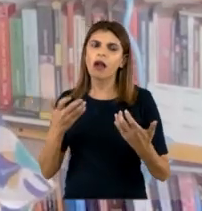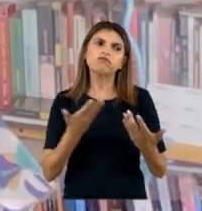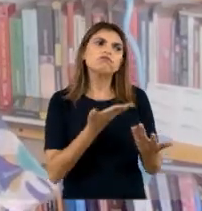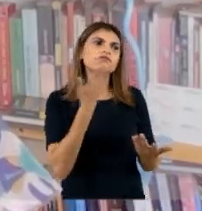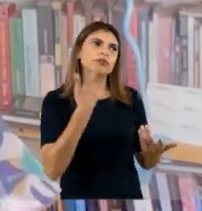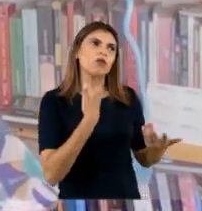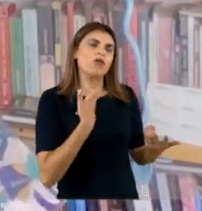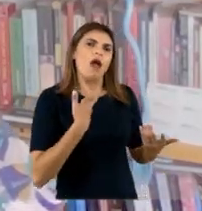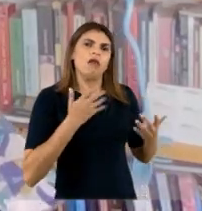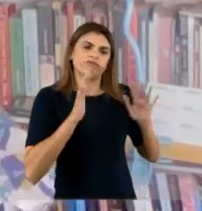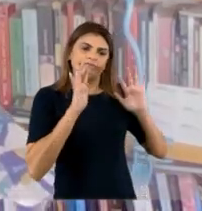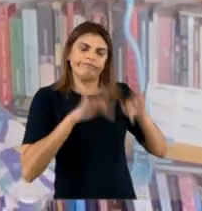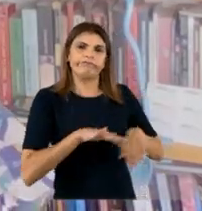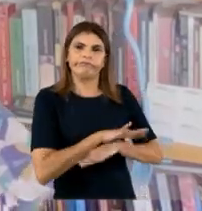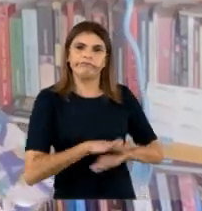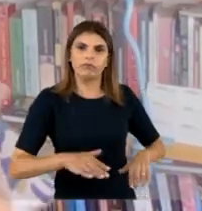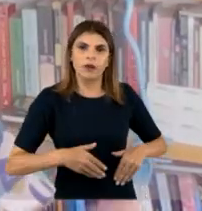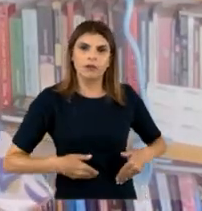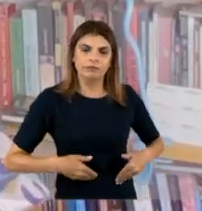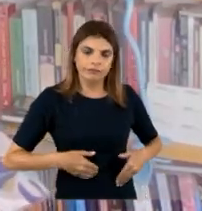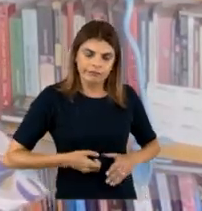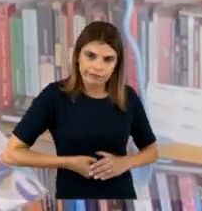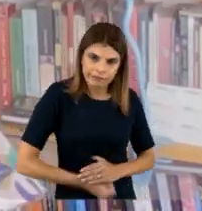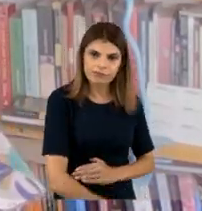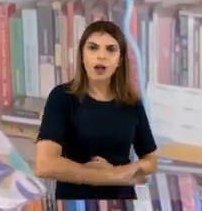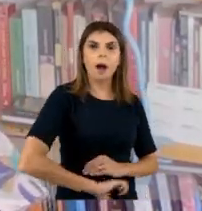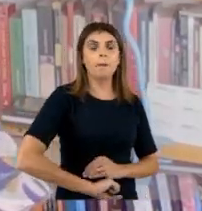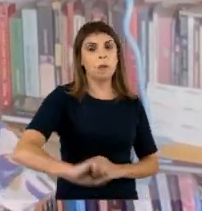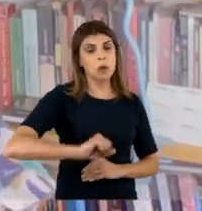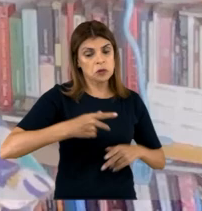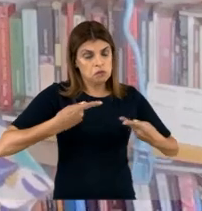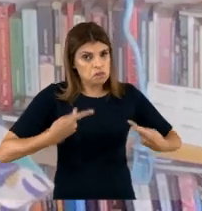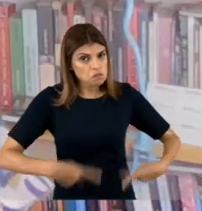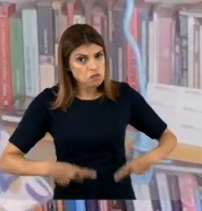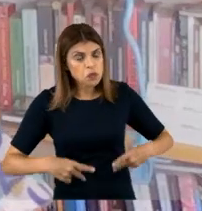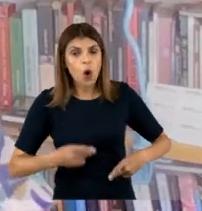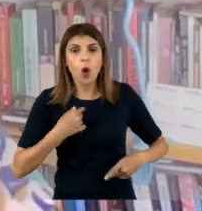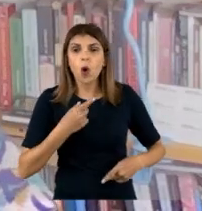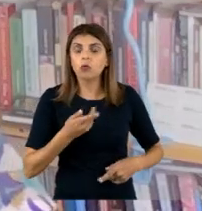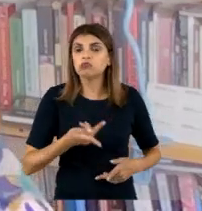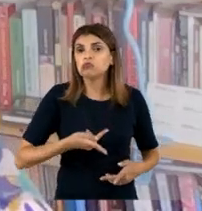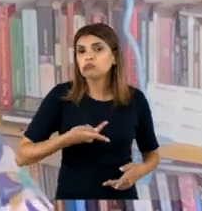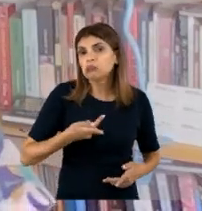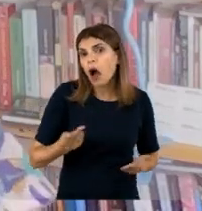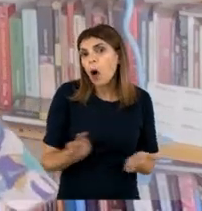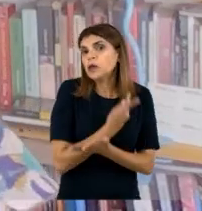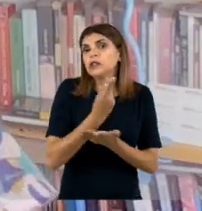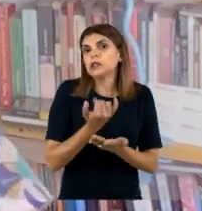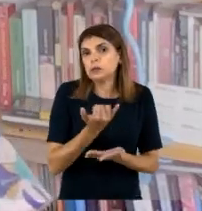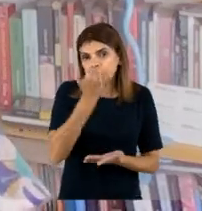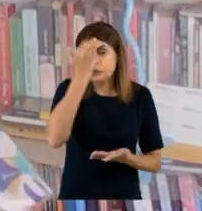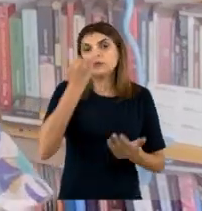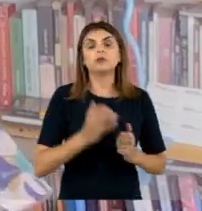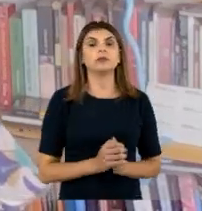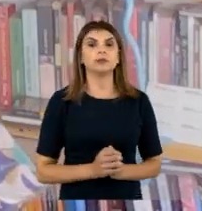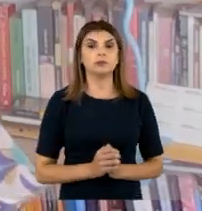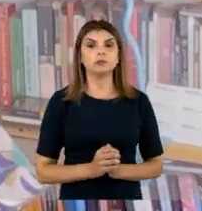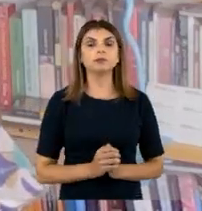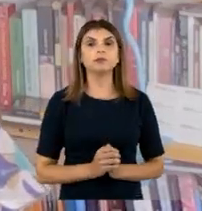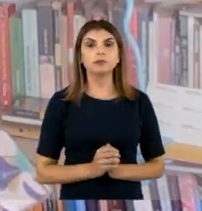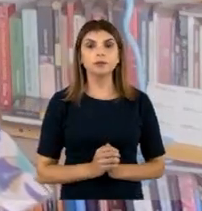chegam para finalizar o aborto, independente do tipo de aborto, se provocado ou se espontâneo, de